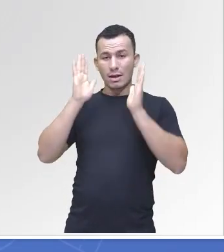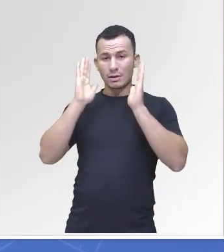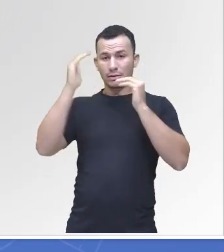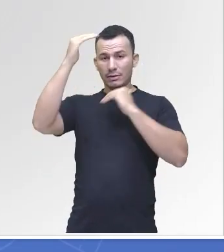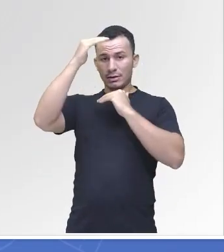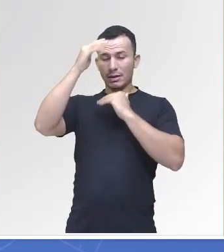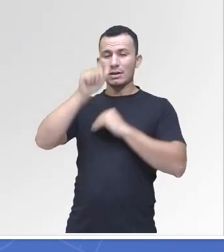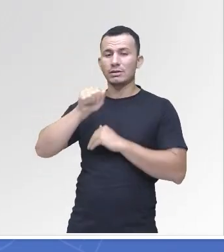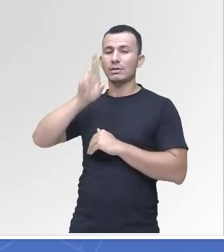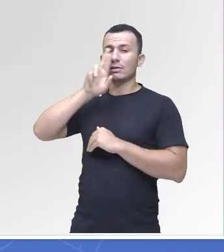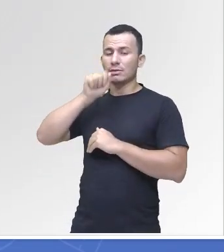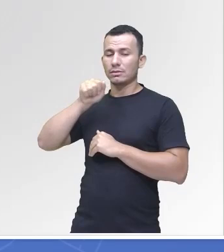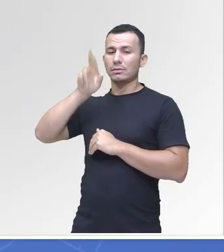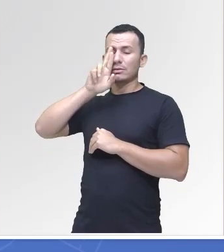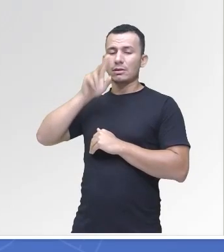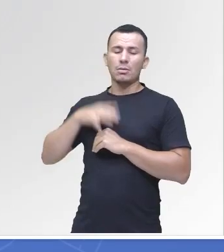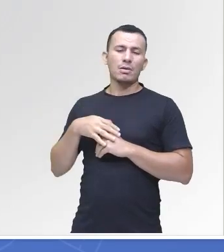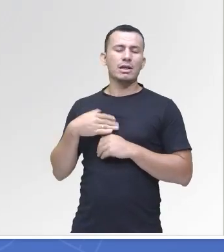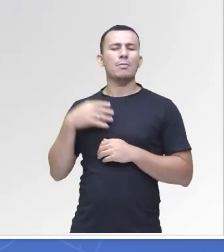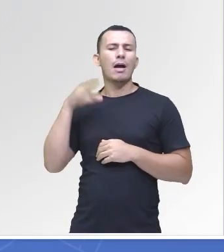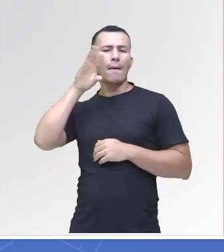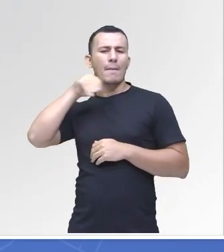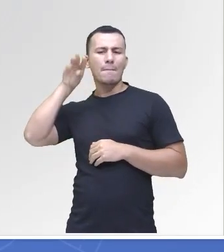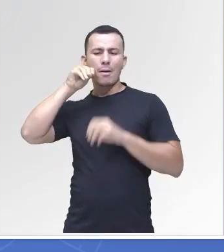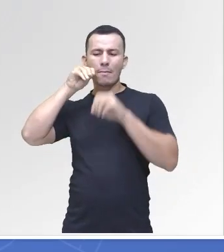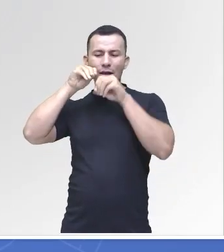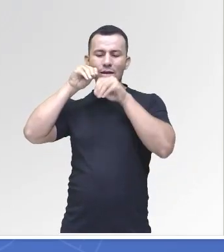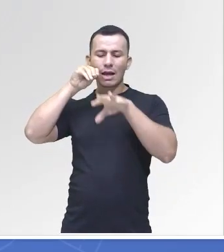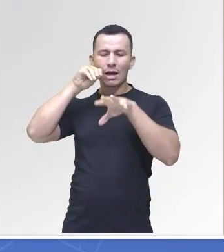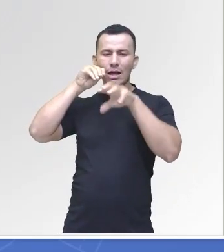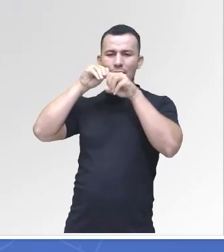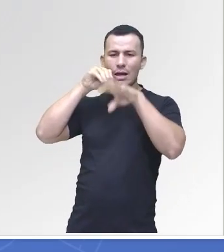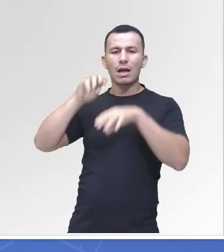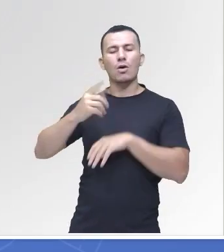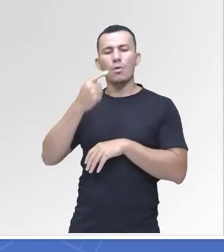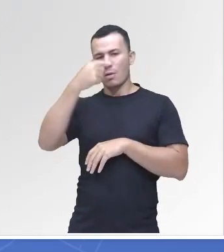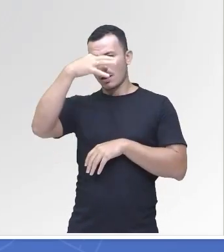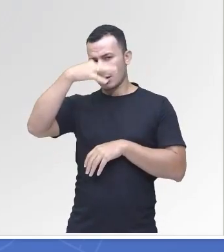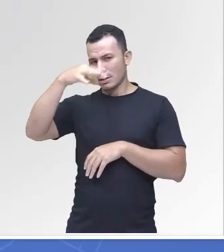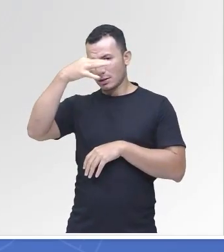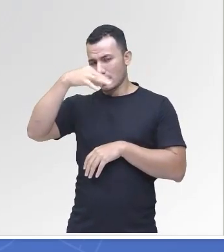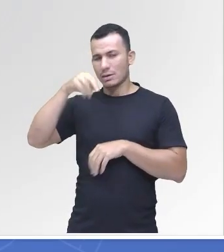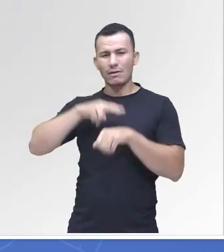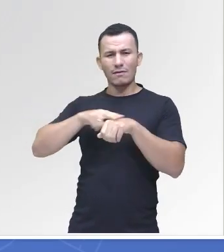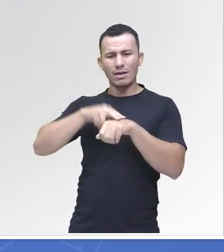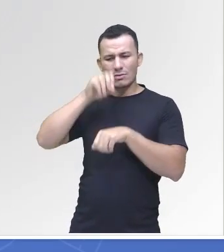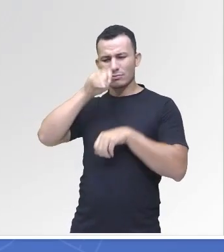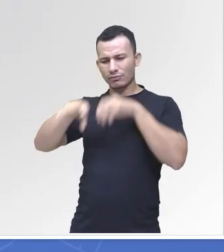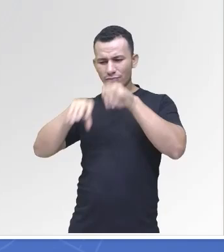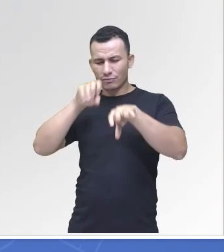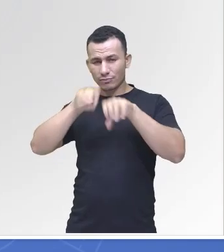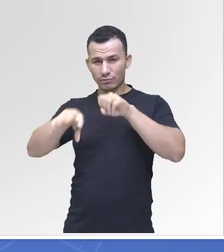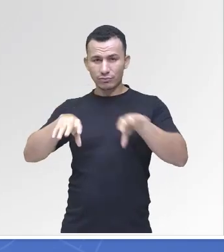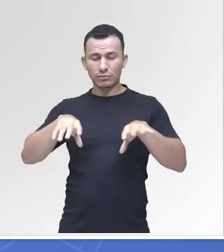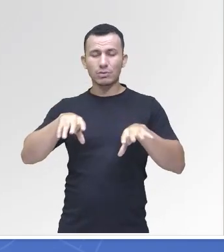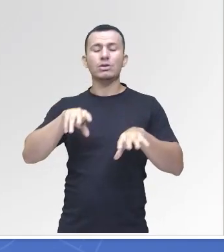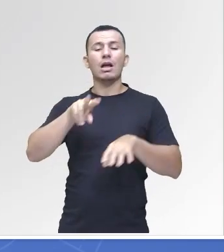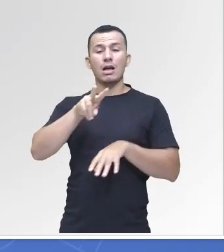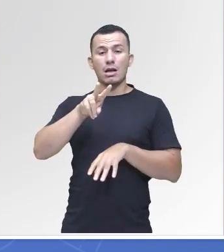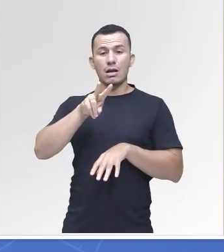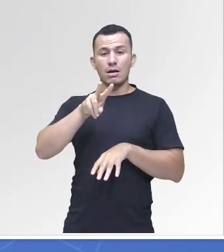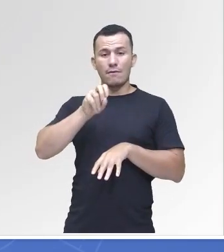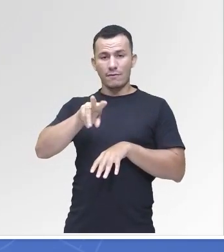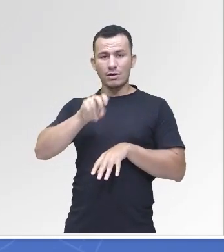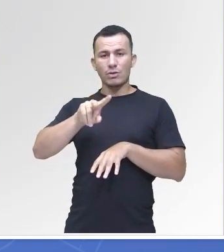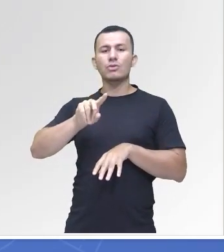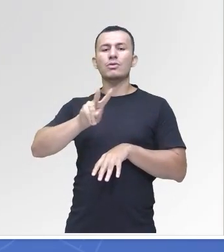as gotículas que saem da nossa saliva ou a secreção nasal, se a pessoa estiver infectada, o vírus está presente